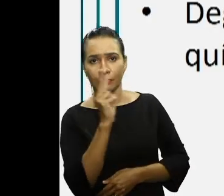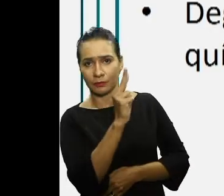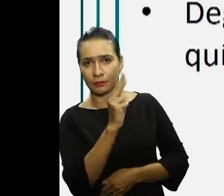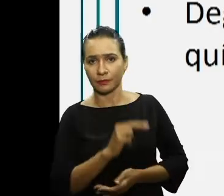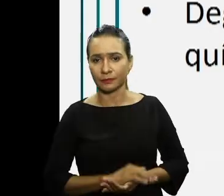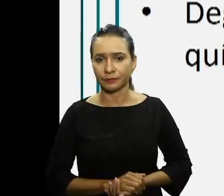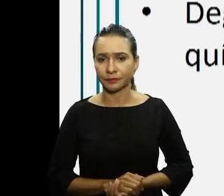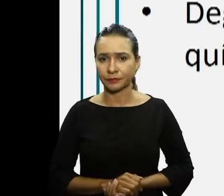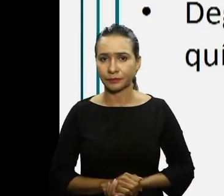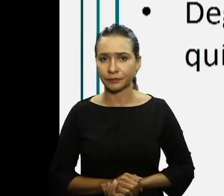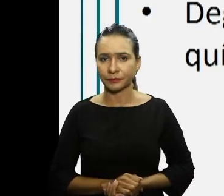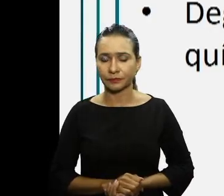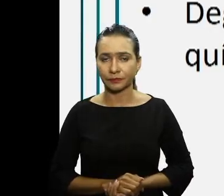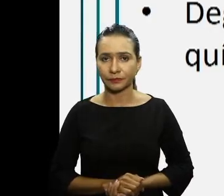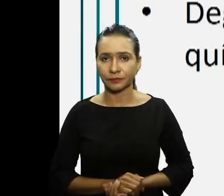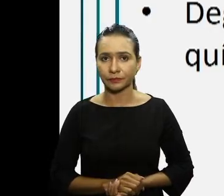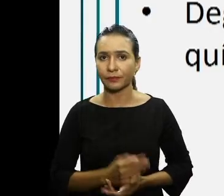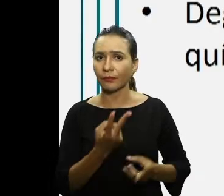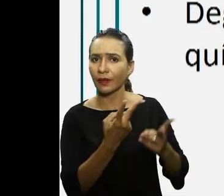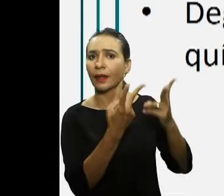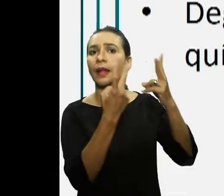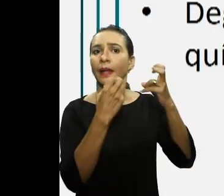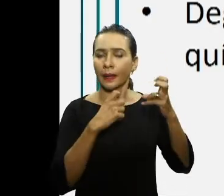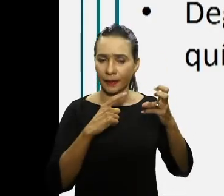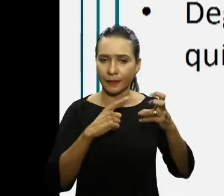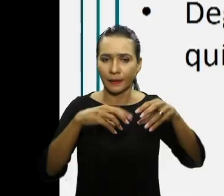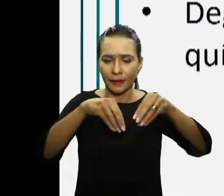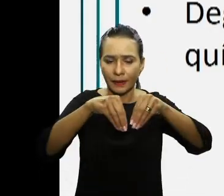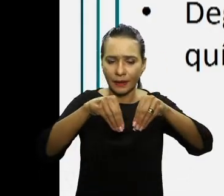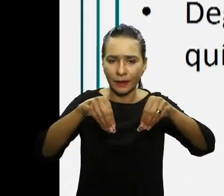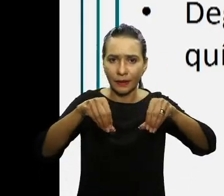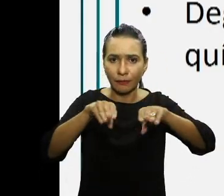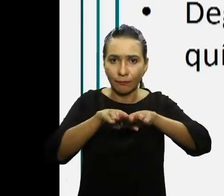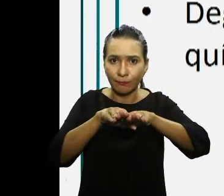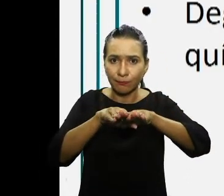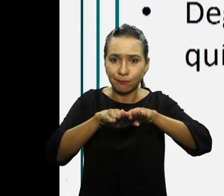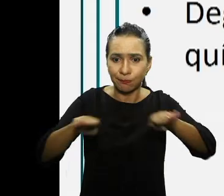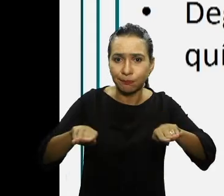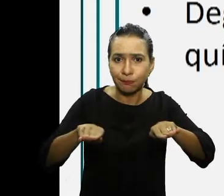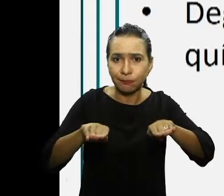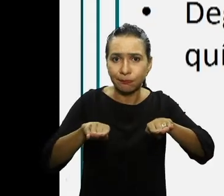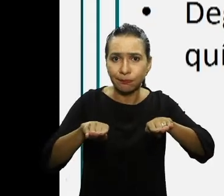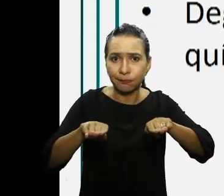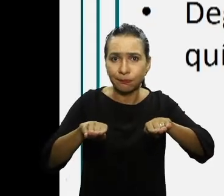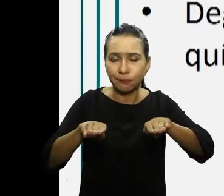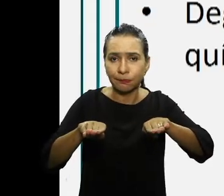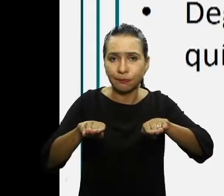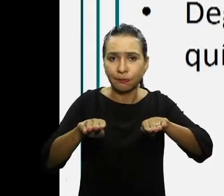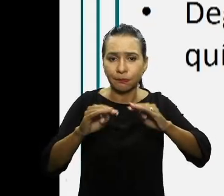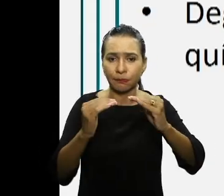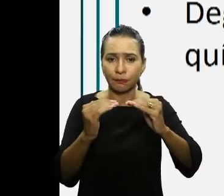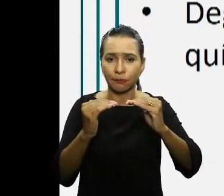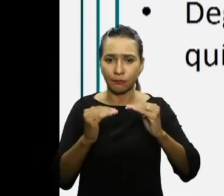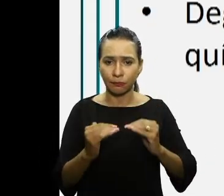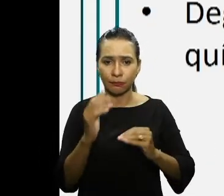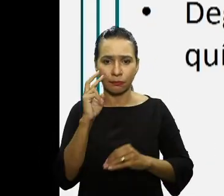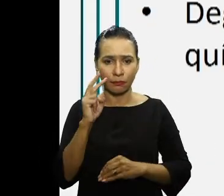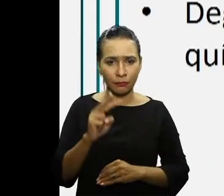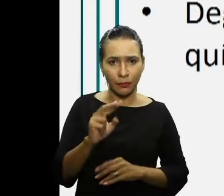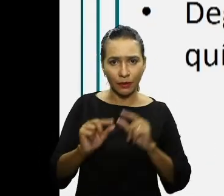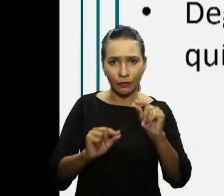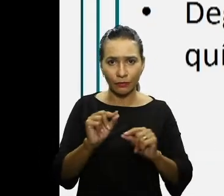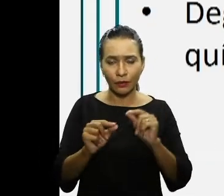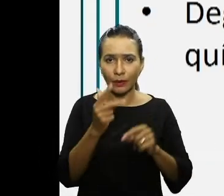a gente tem um solo que foi formado uma cratera ao centro dele. Na parte de baixo a gente consegue